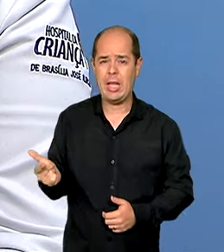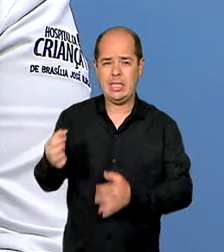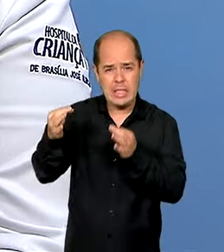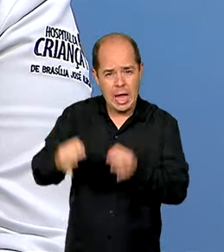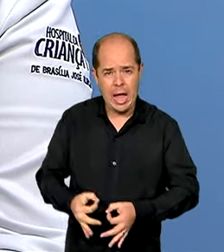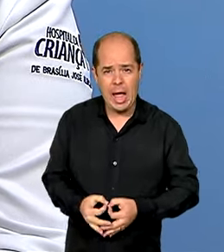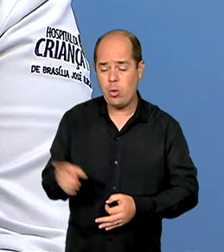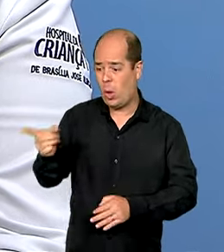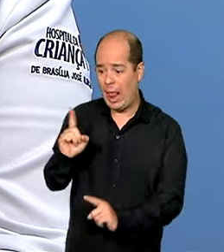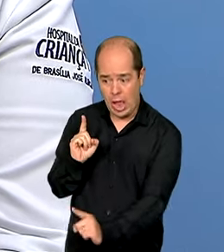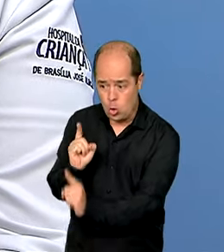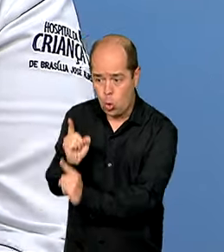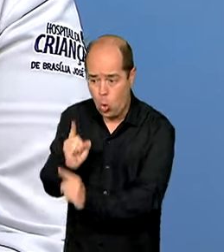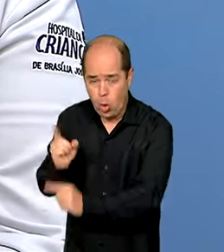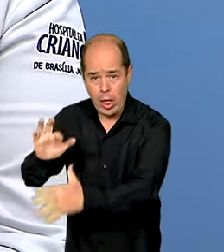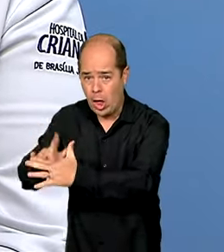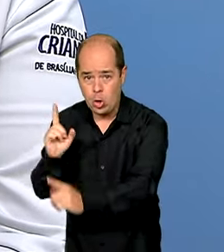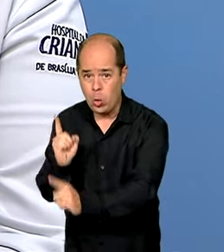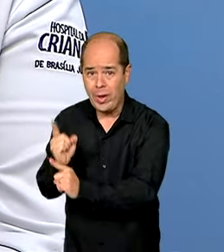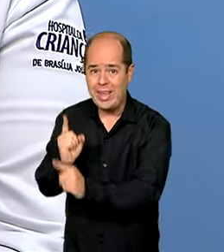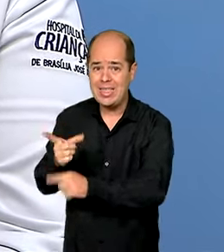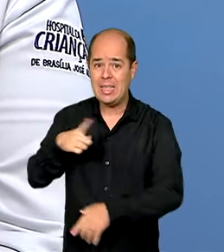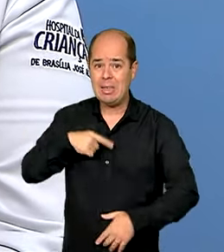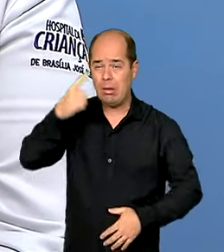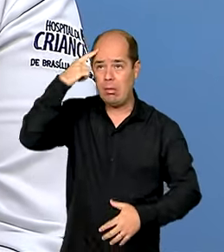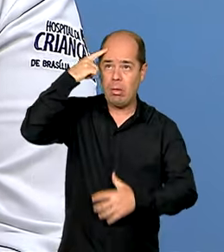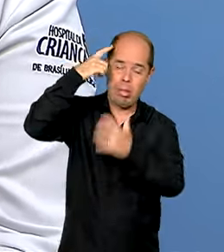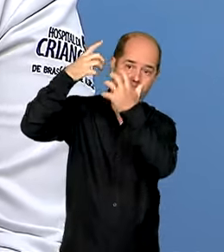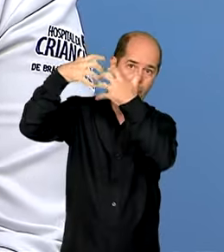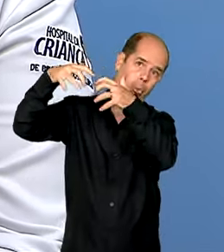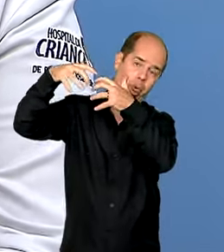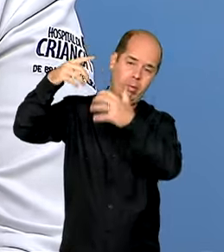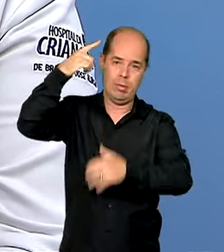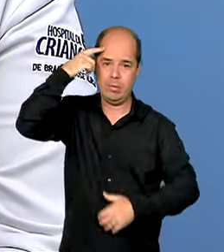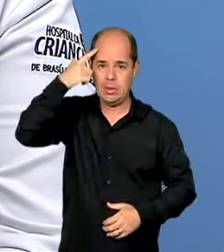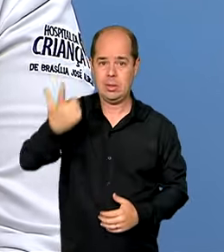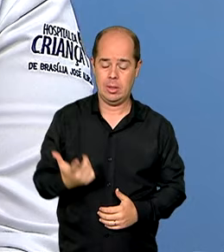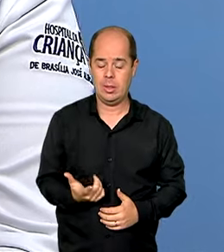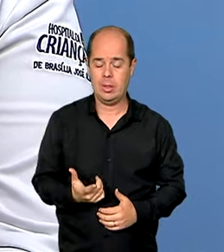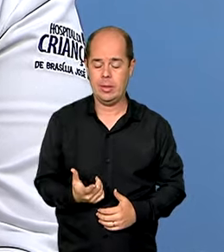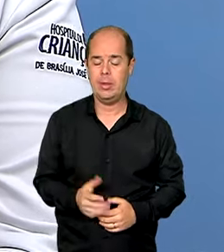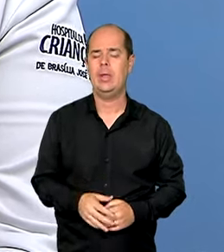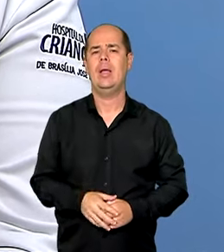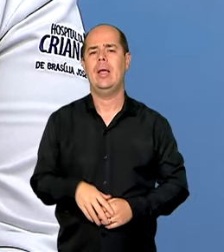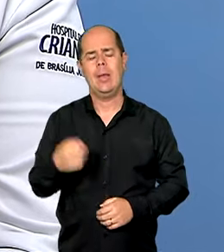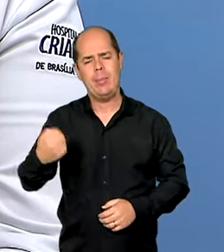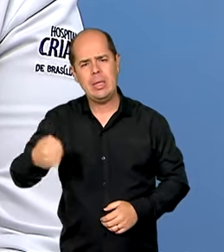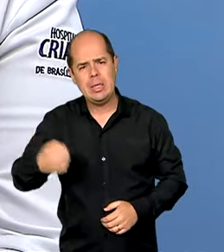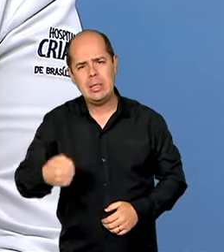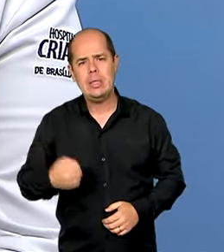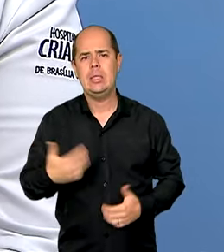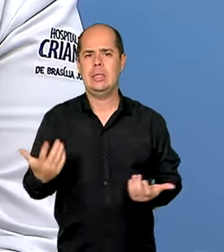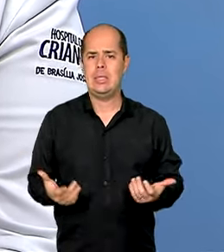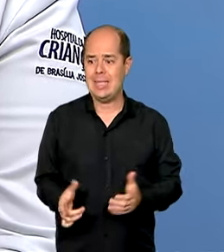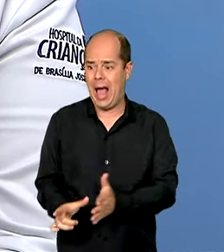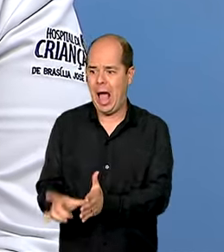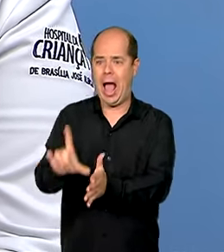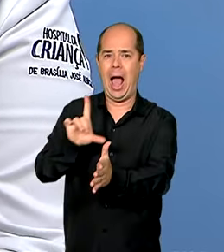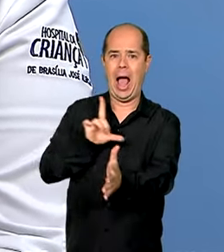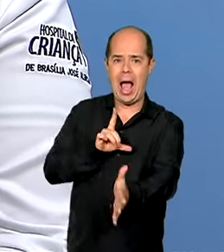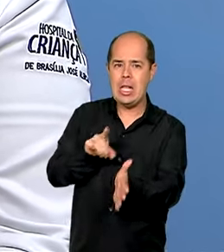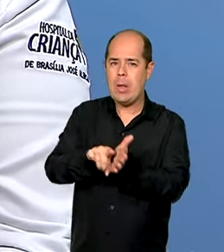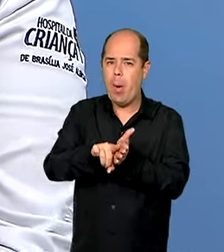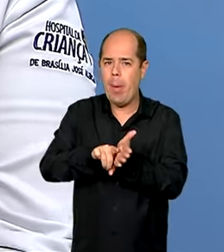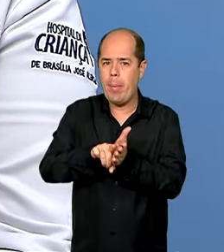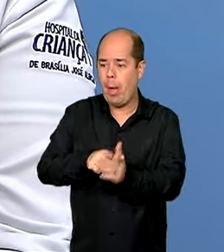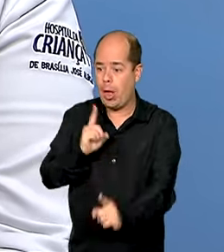tinham AVC. É fundamental fazer o diagnóstico precoce, fazer os tratamentos, para impedir que tenha essas complicações, para na vida